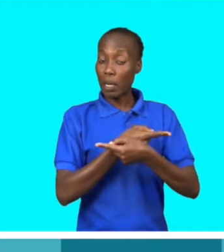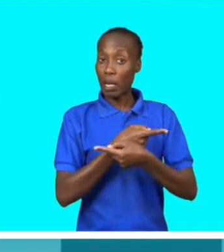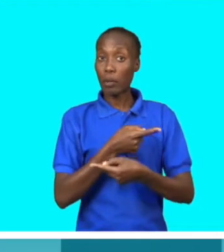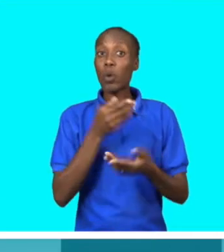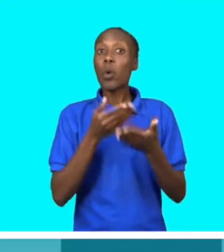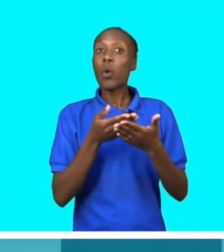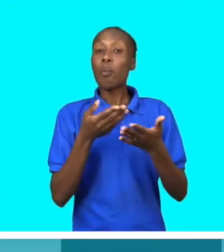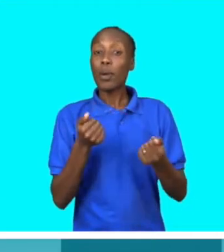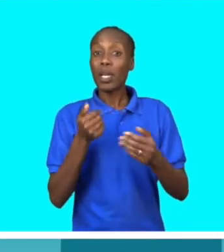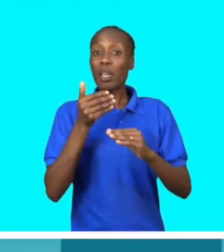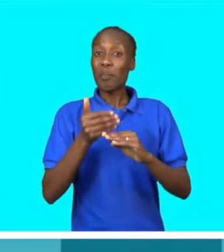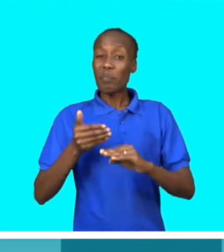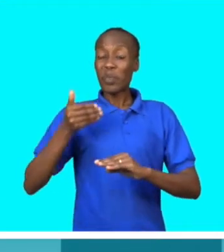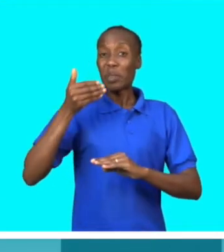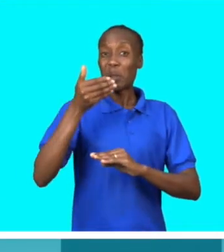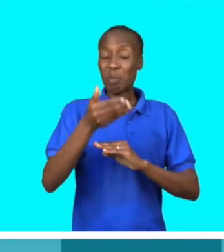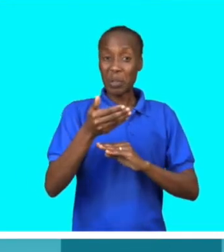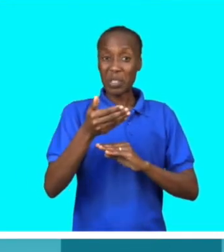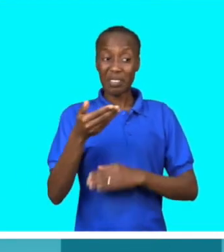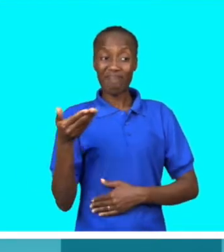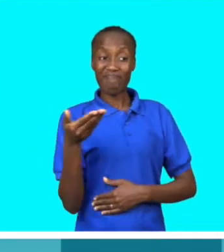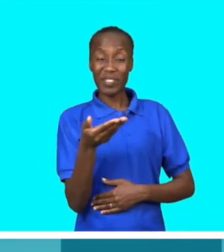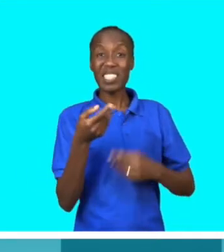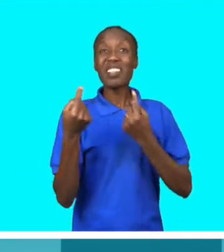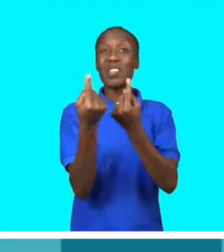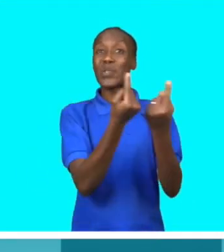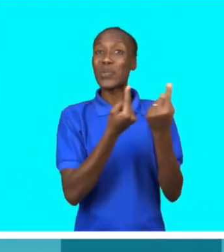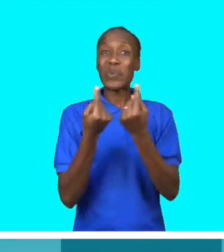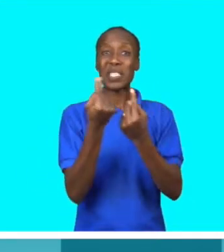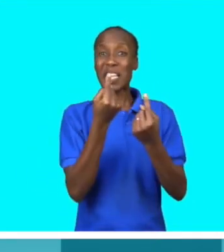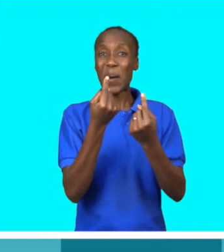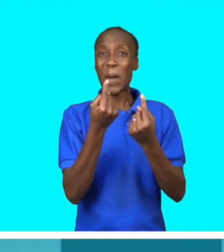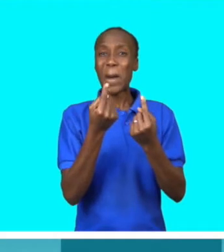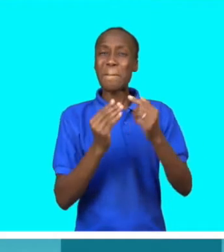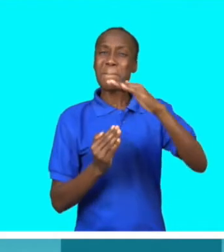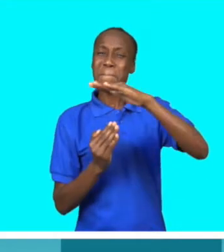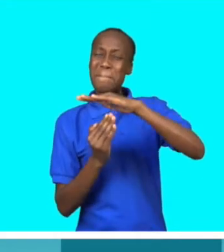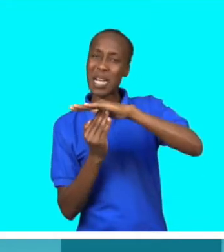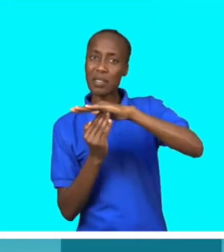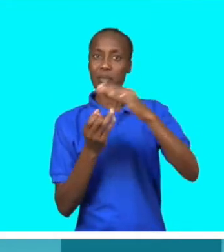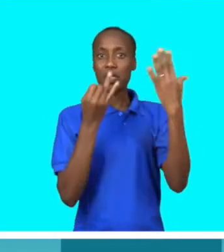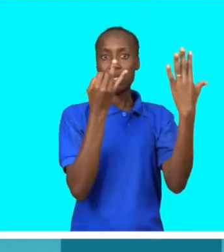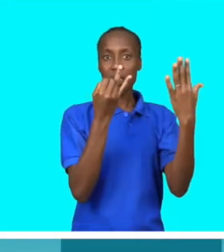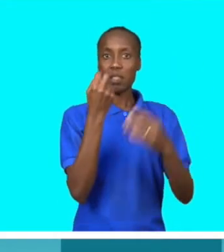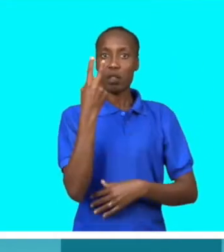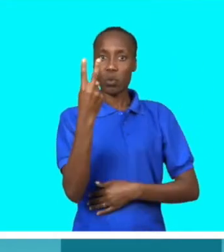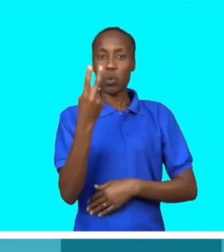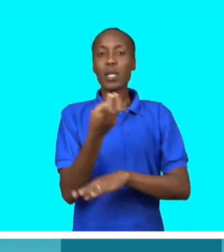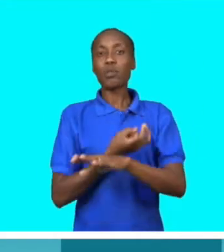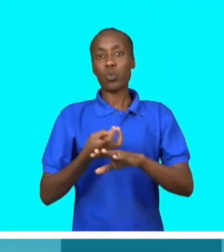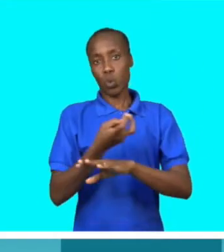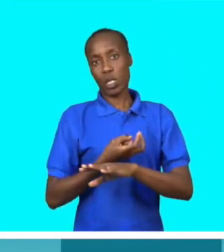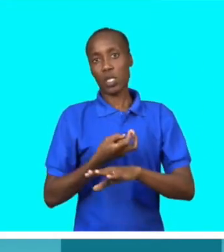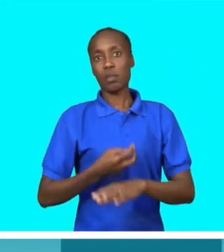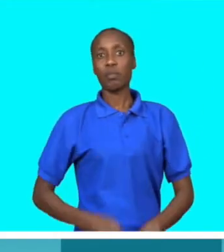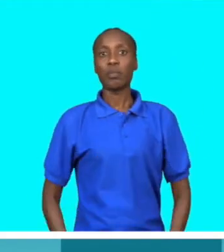que seria complicado, muito complicado, porque geralmente para depois desse tipo de situações, tu não podes ficar 72, no